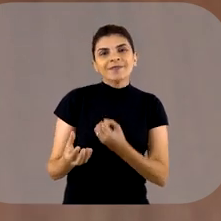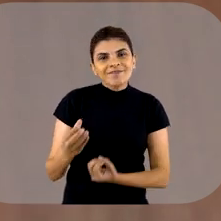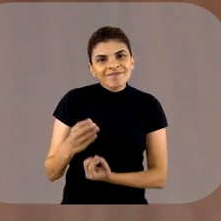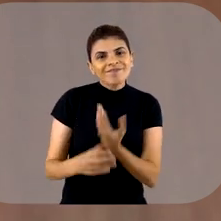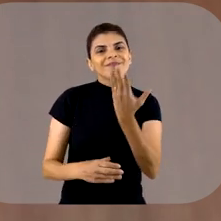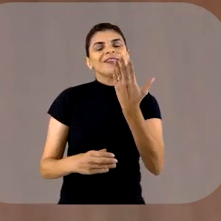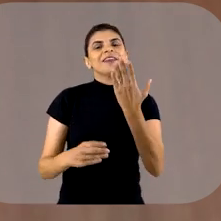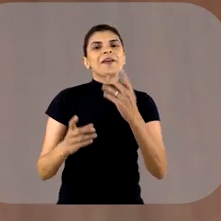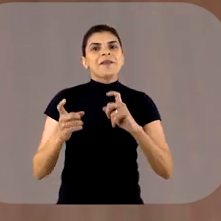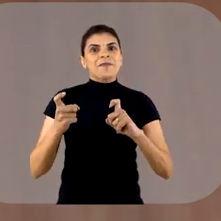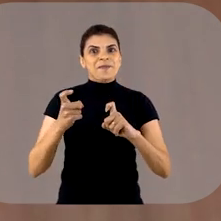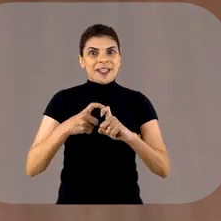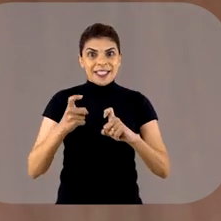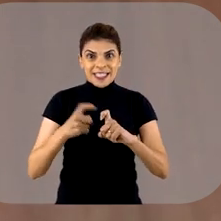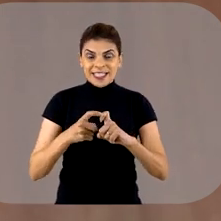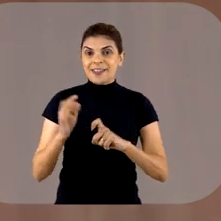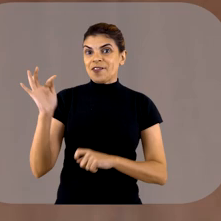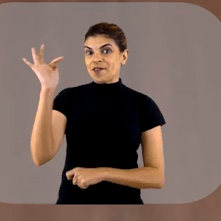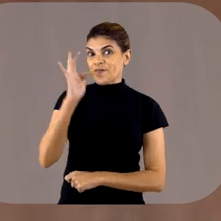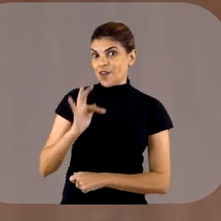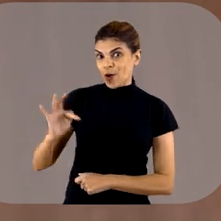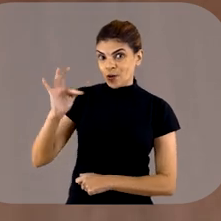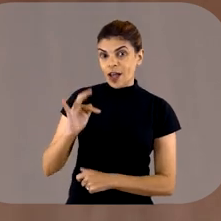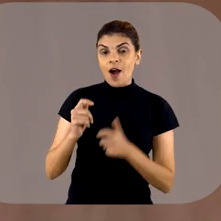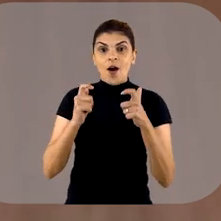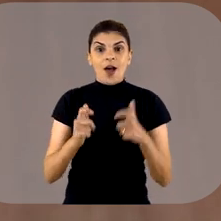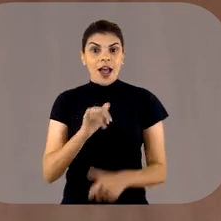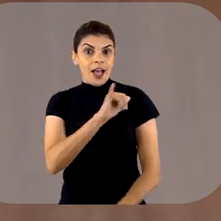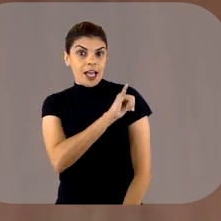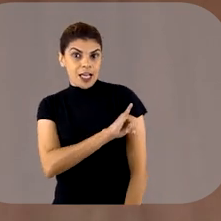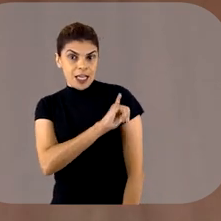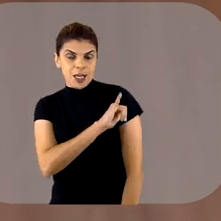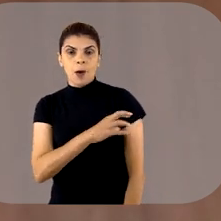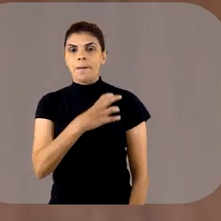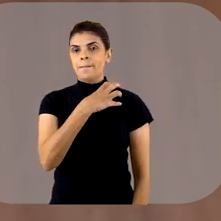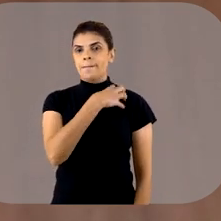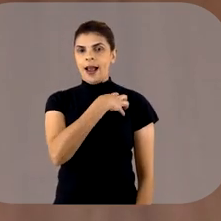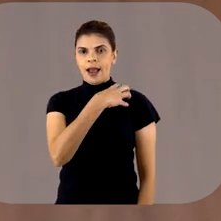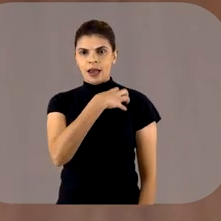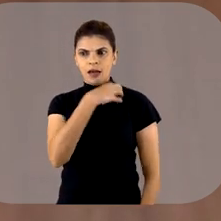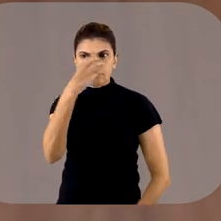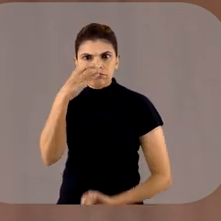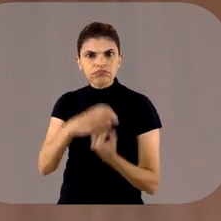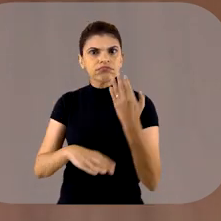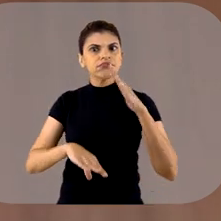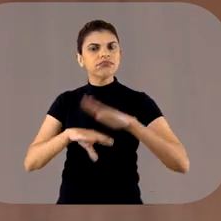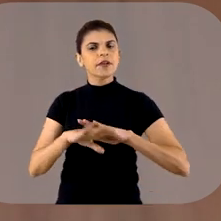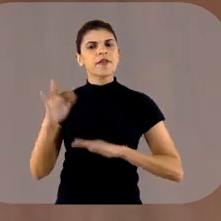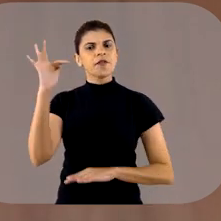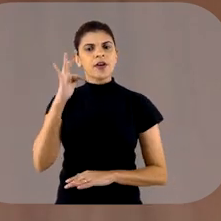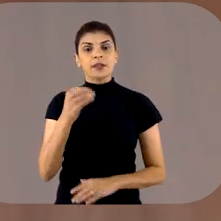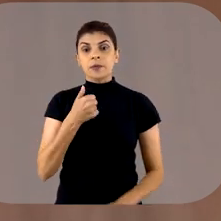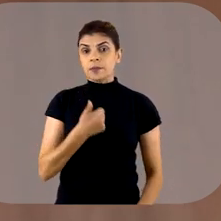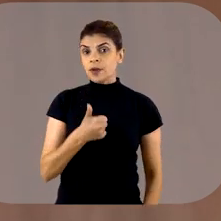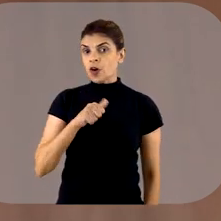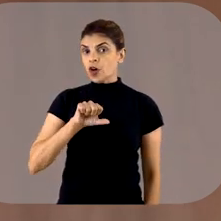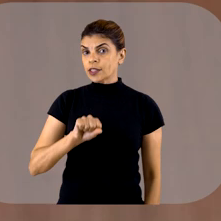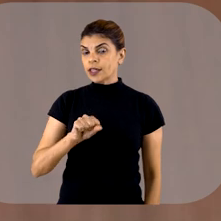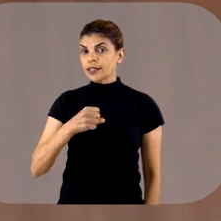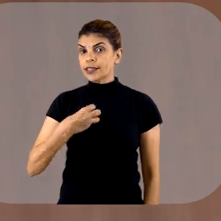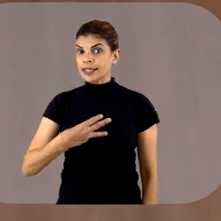Faculdade de Medicina do Rio de Janeiro e da Bahia né elas foram constituídas como faculdades em